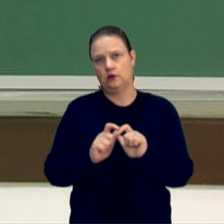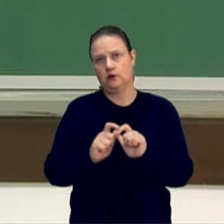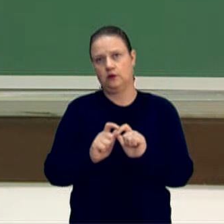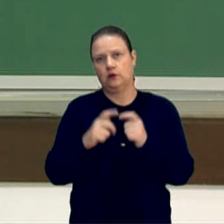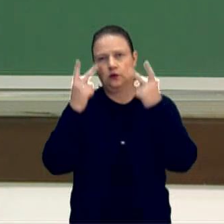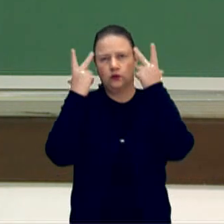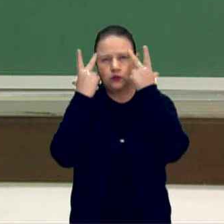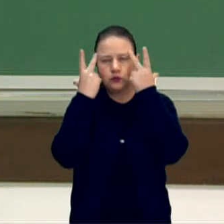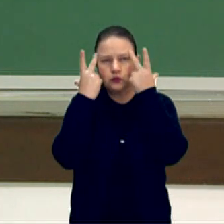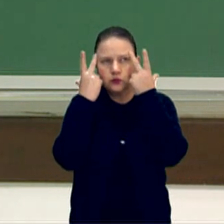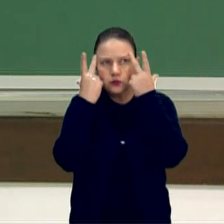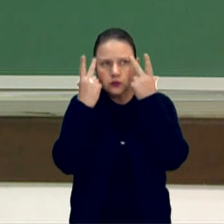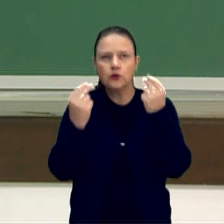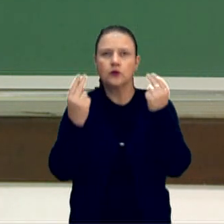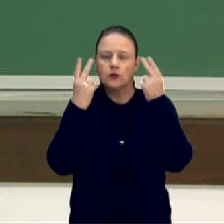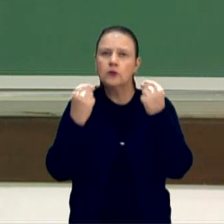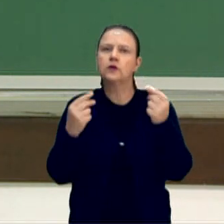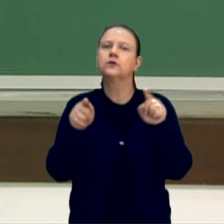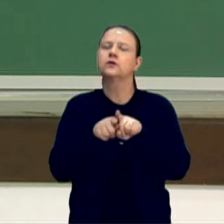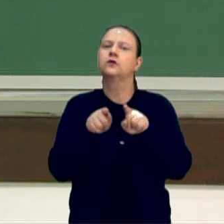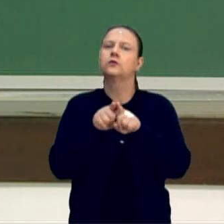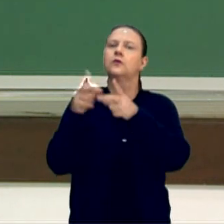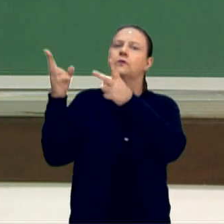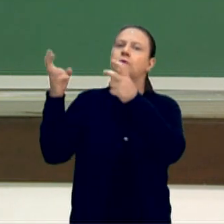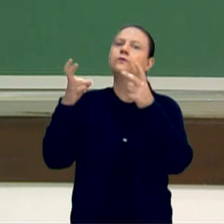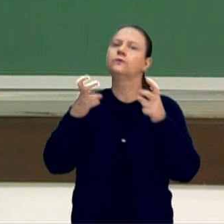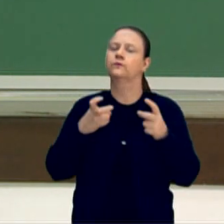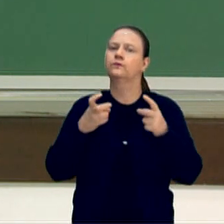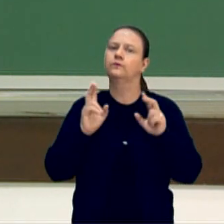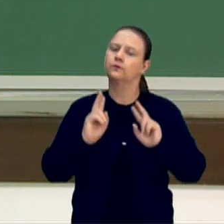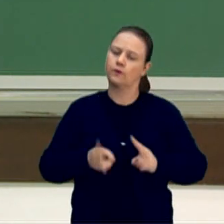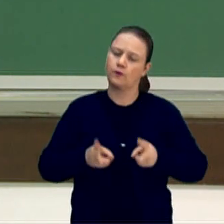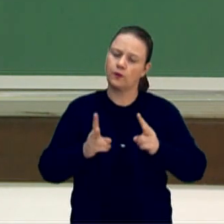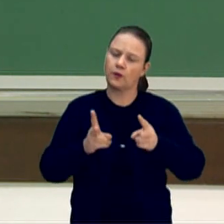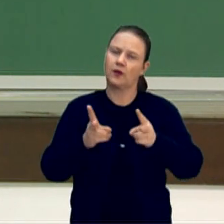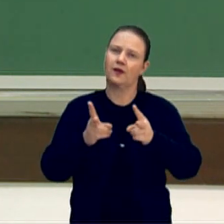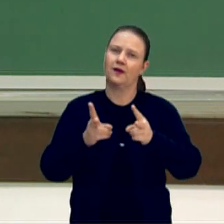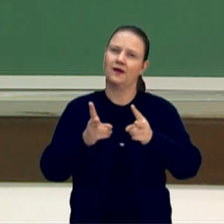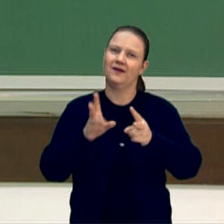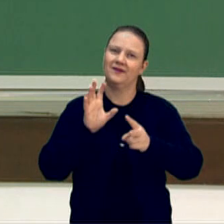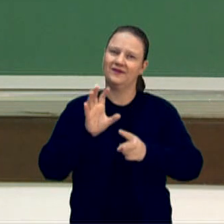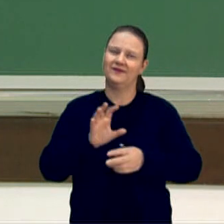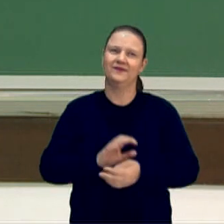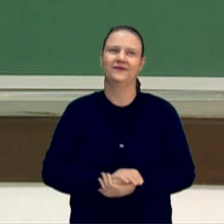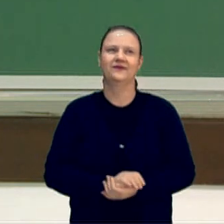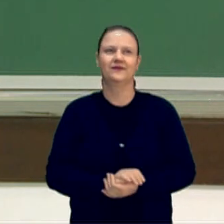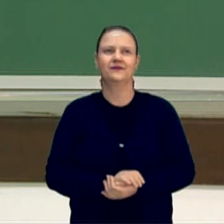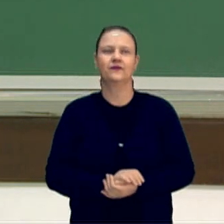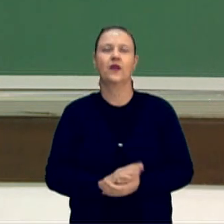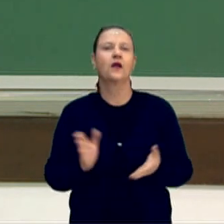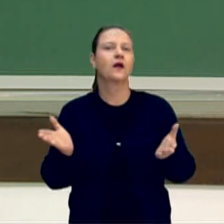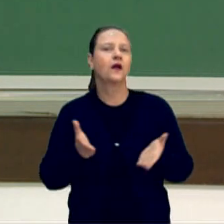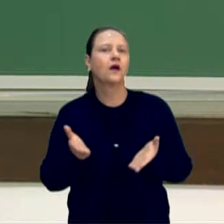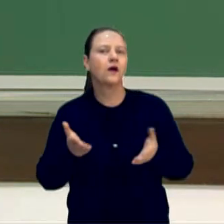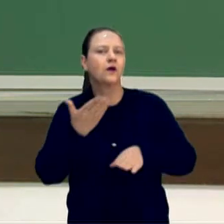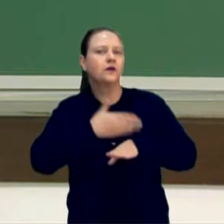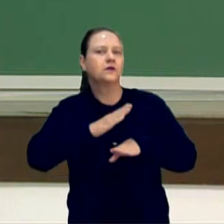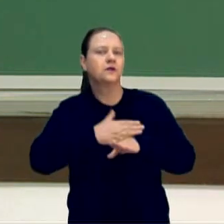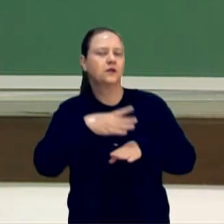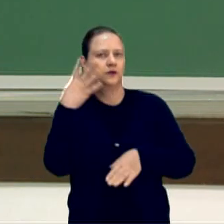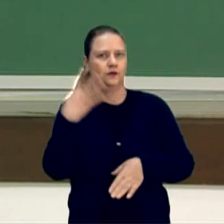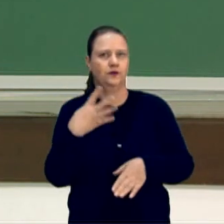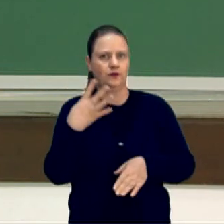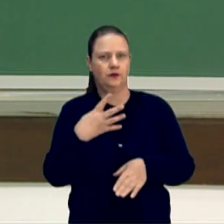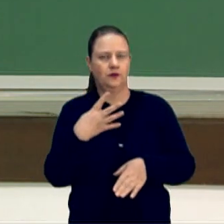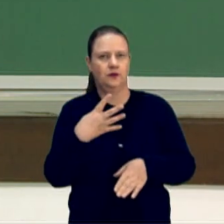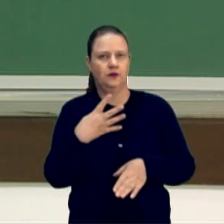países semiperiféricos, mas a gente percebe que continua o sistema, tá bom? Está aí exercício 4 para